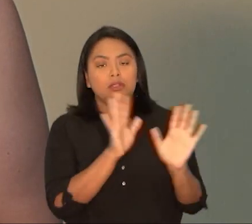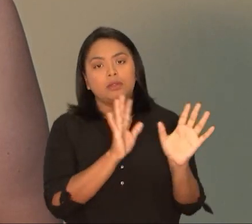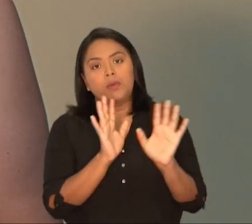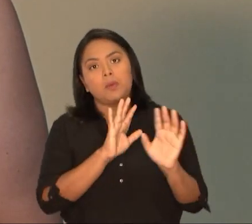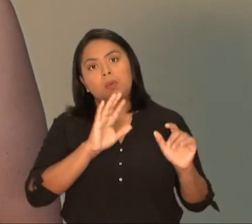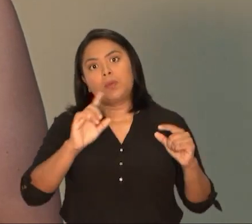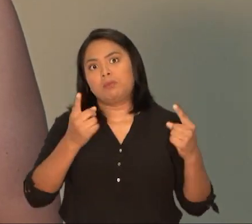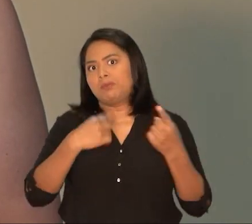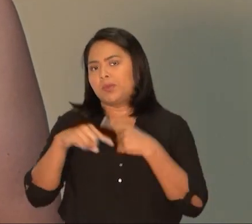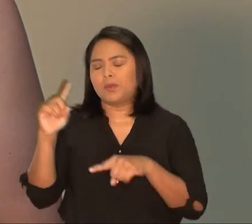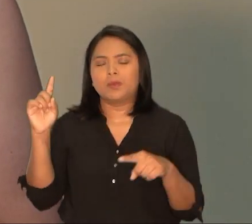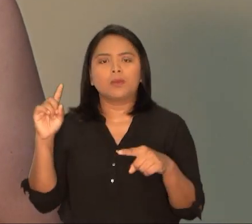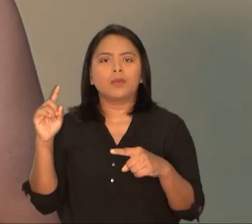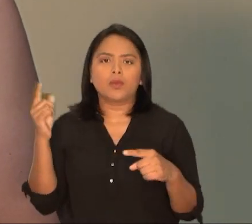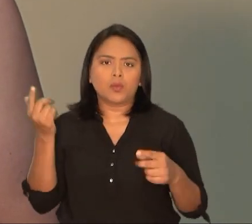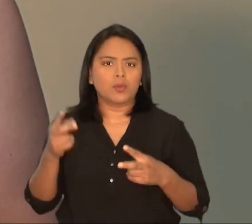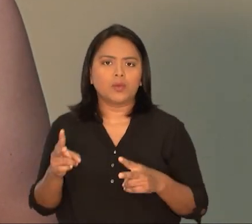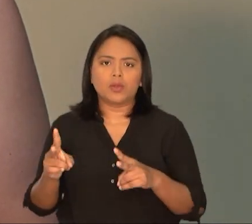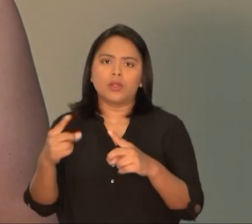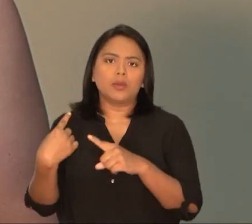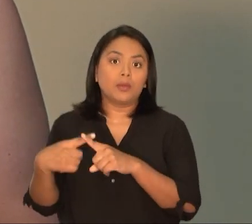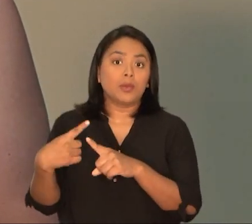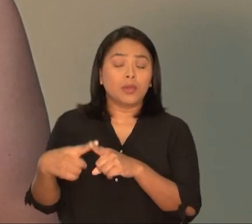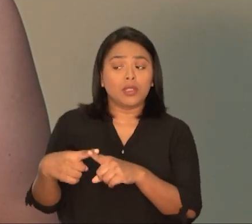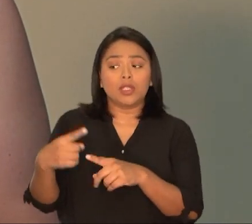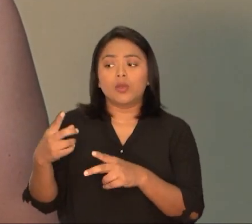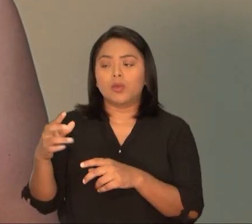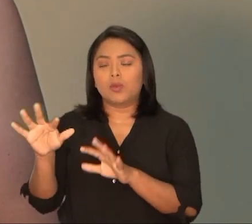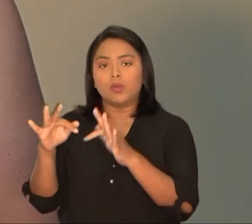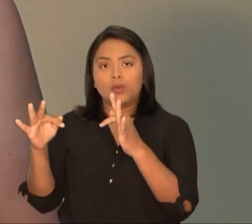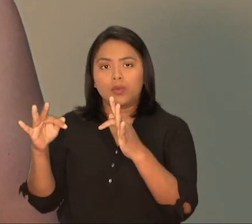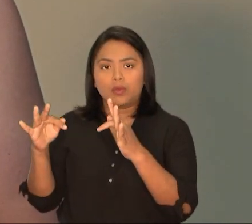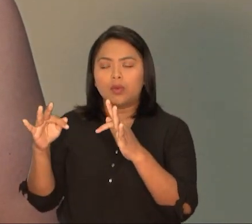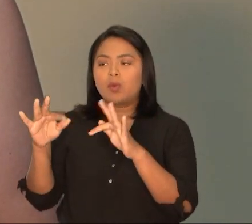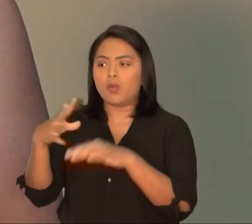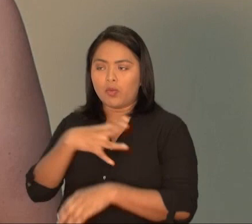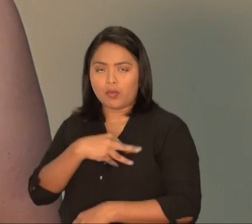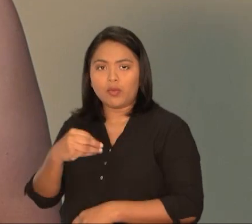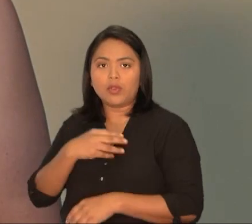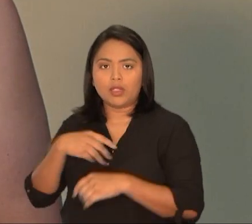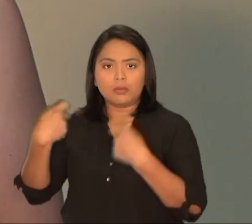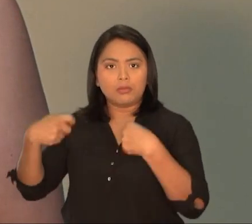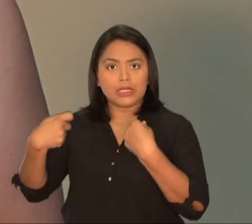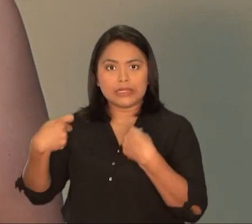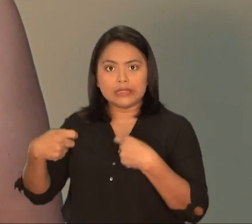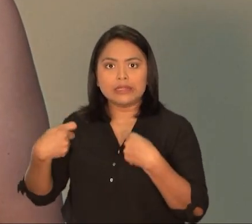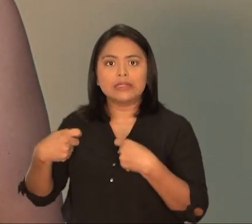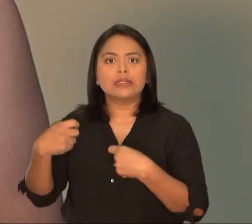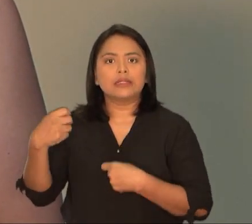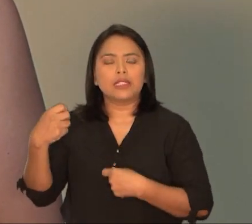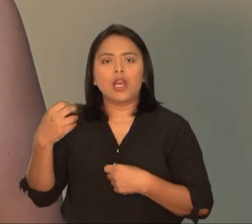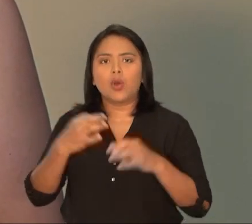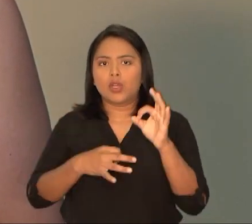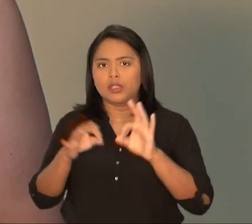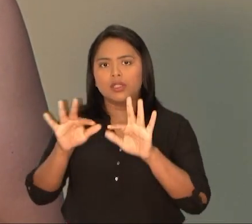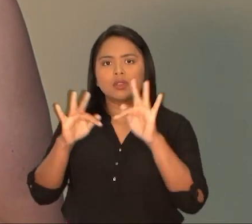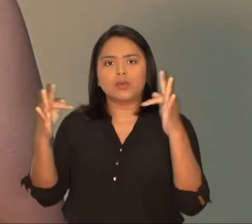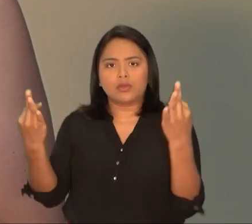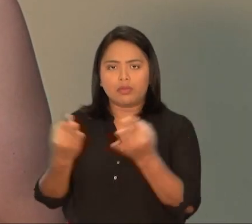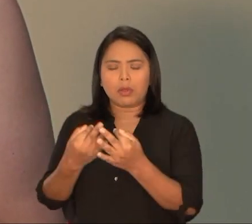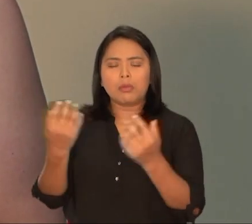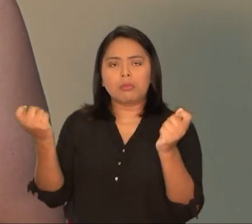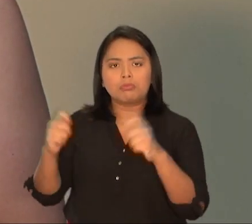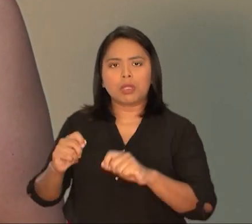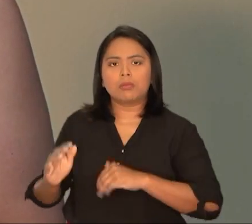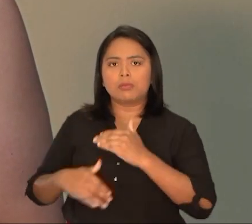rápido, porque os filhos precisam muito dessa estrutura familiar para que eles possam se desenvolver. E